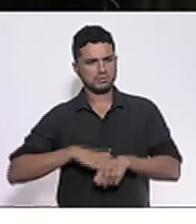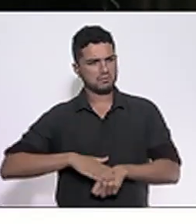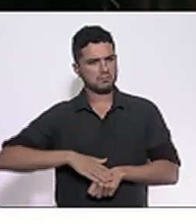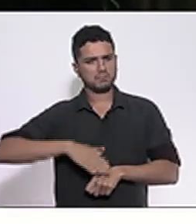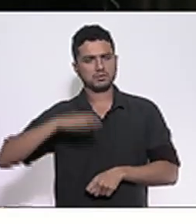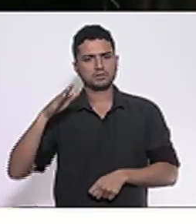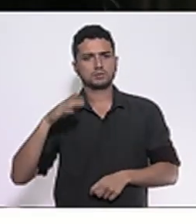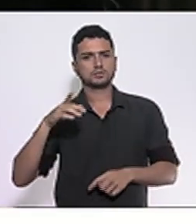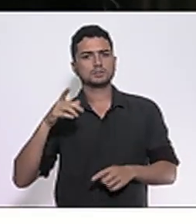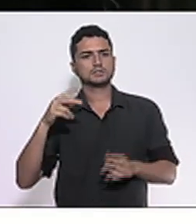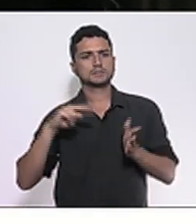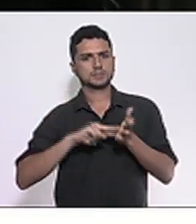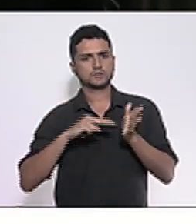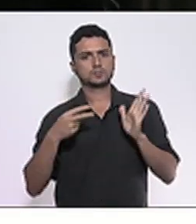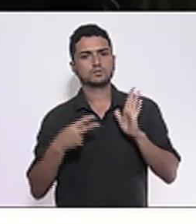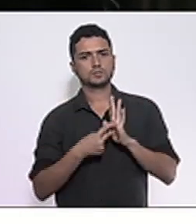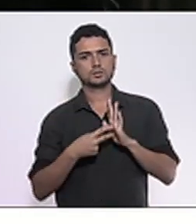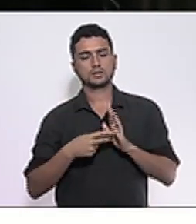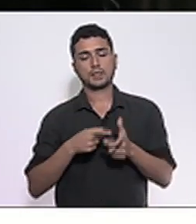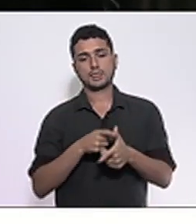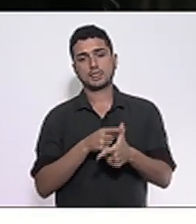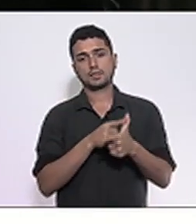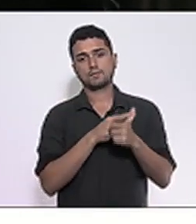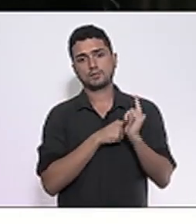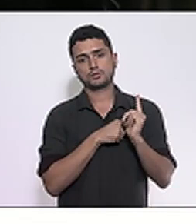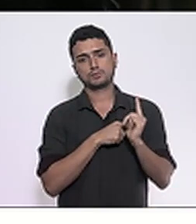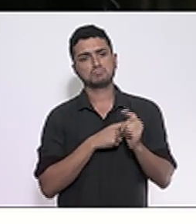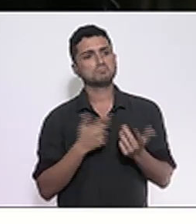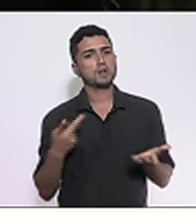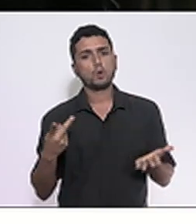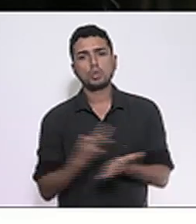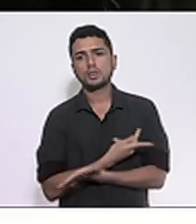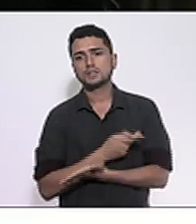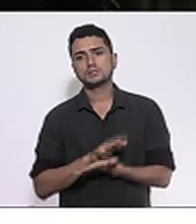como o devedor contumaz. E não acontece nada.